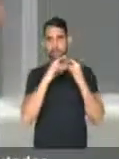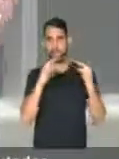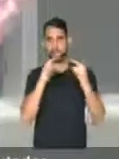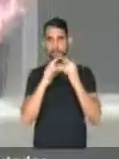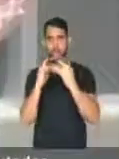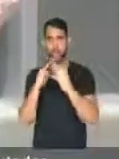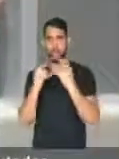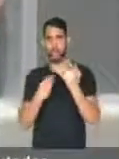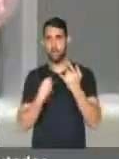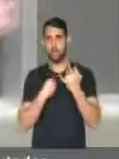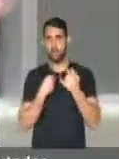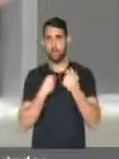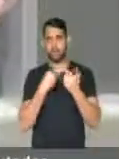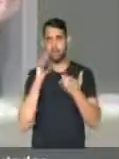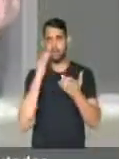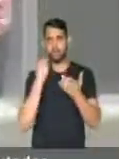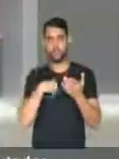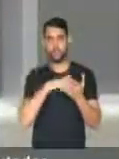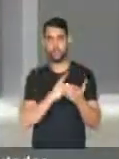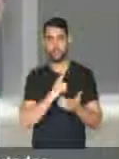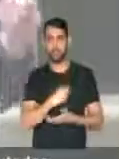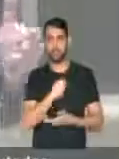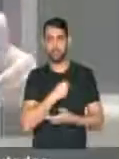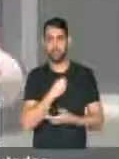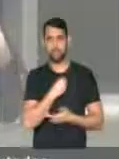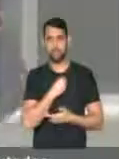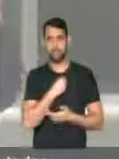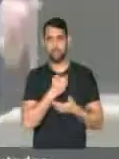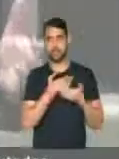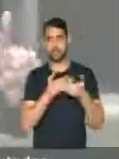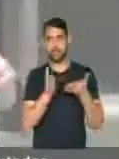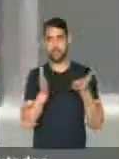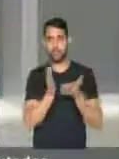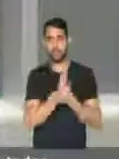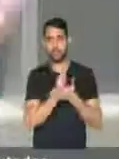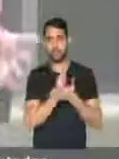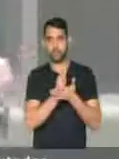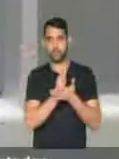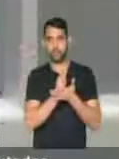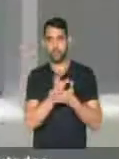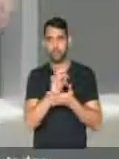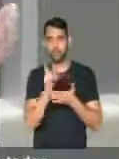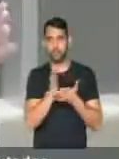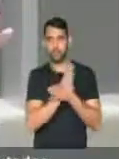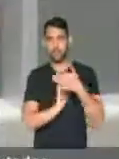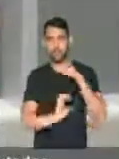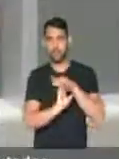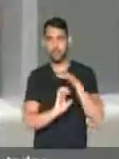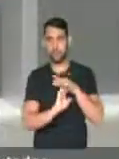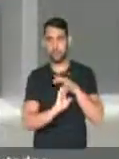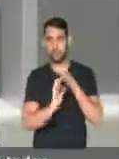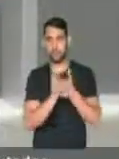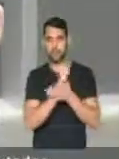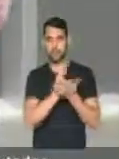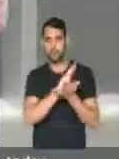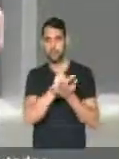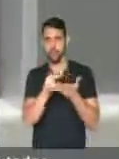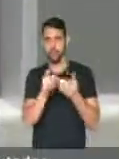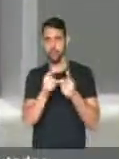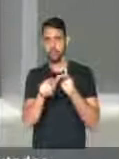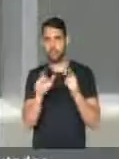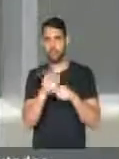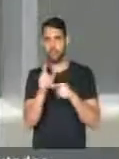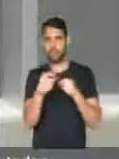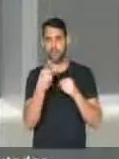feira em função de da compreensão que nós temos que abrir estão fartos de que a continental que a foca as grandes empresas têm diversos